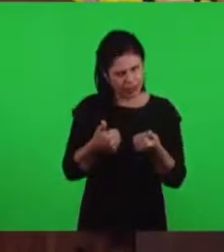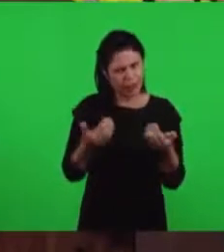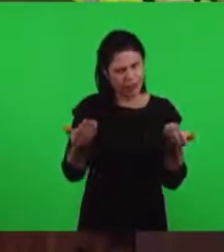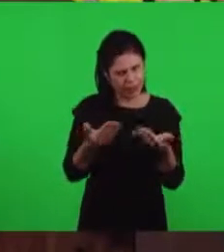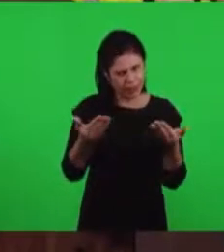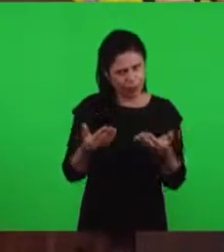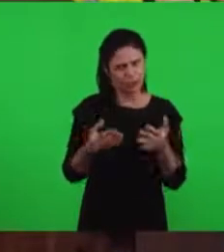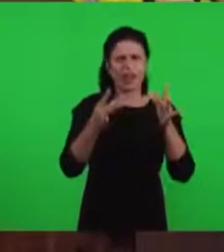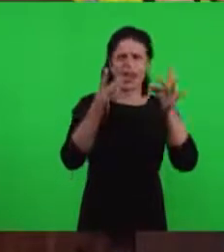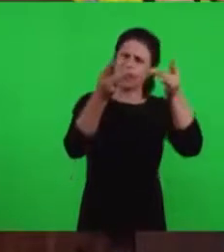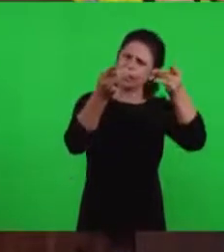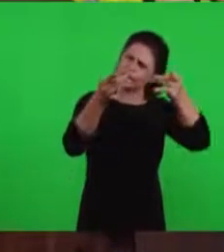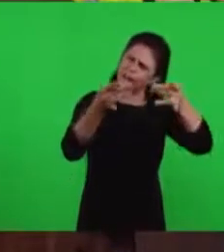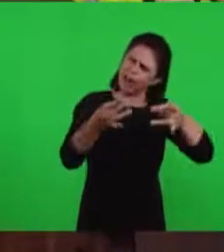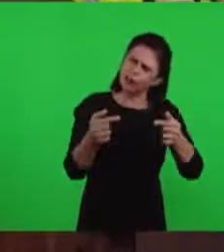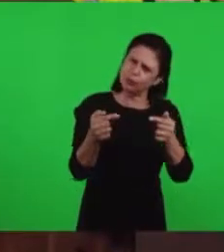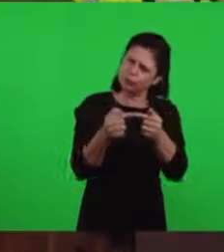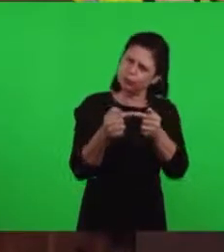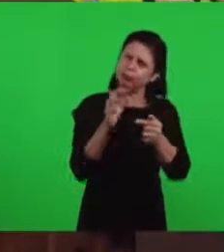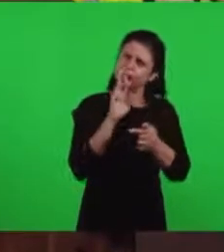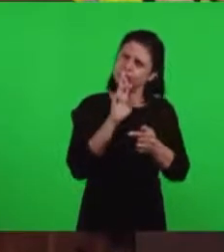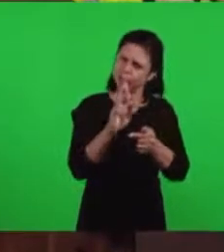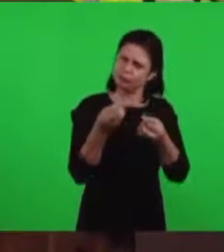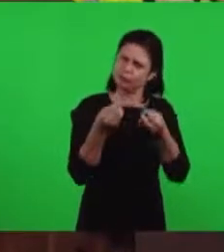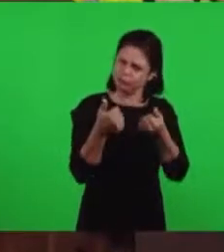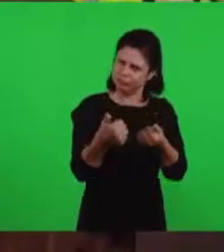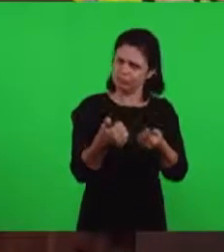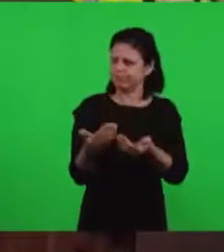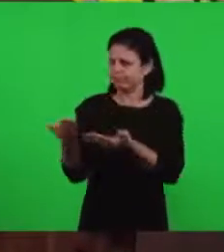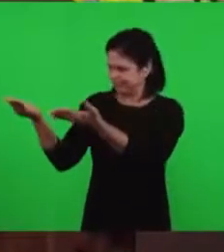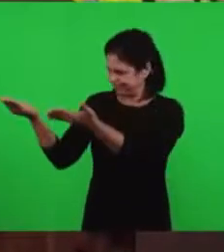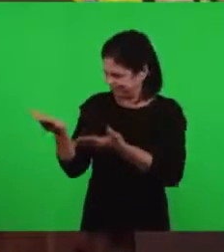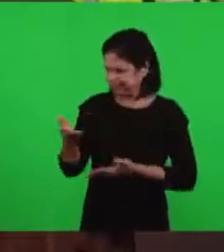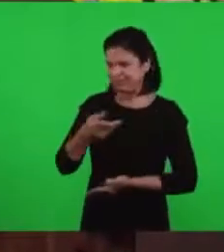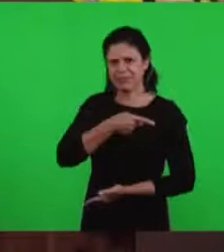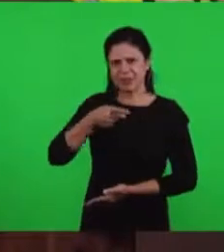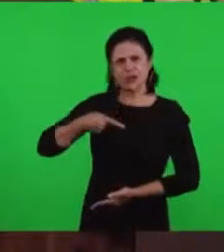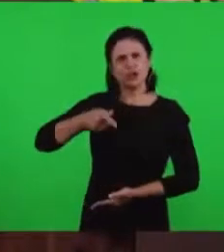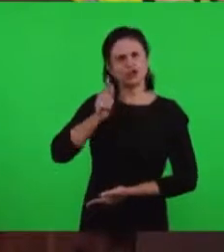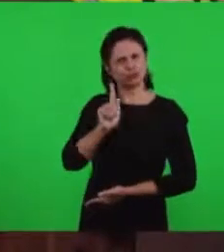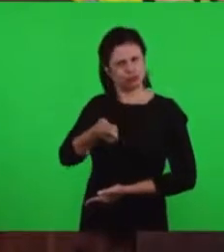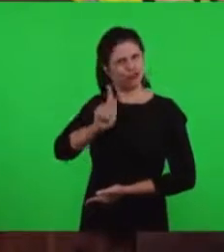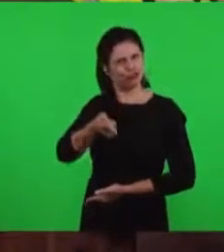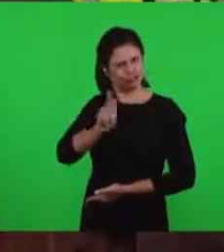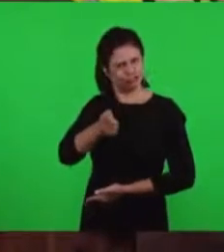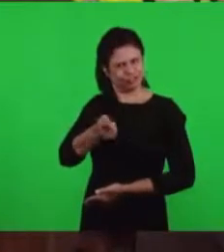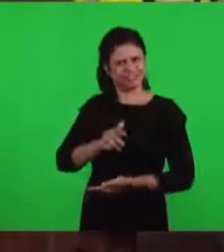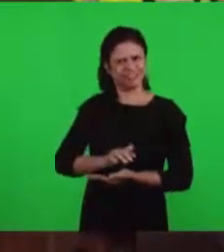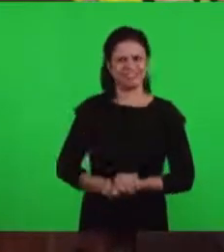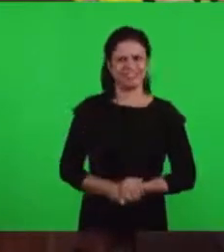aqui relacionados a essa resposta e para isso nós vamos passar a palavra ao pastor e do time